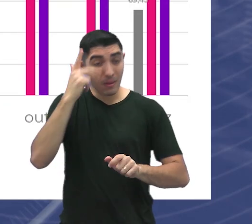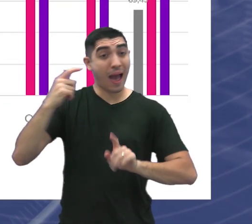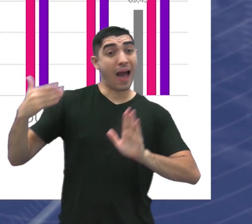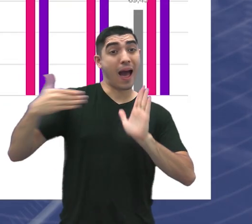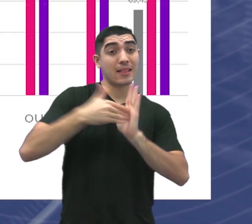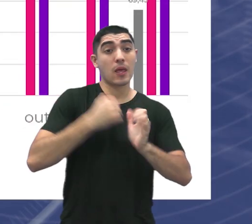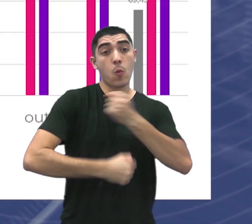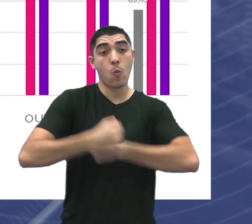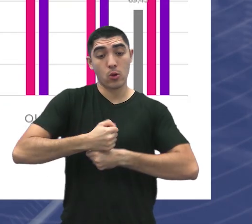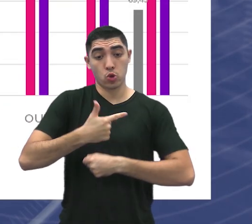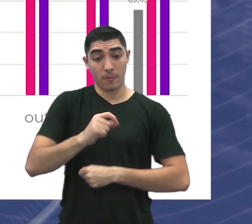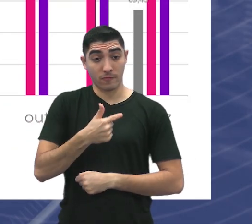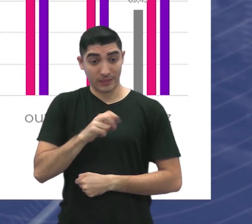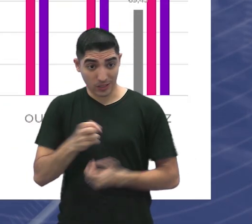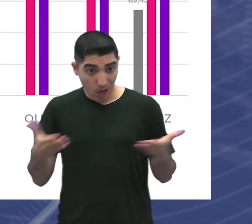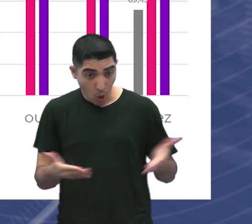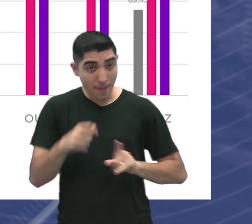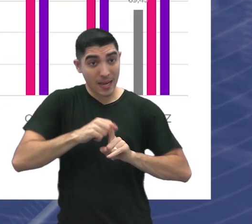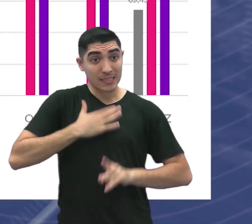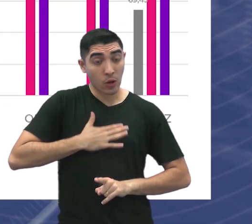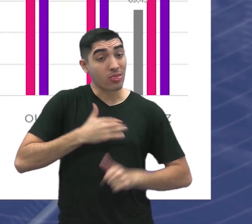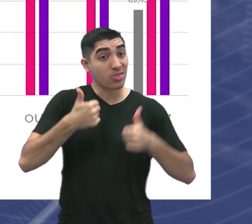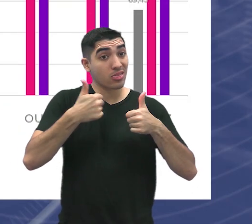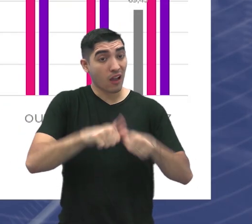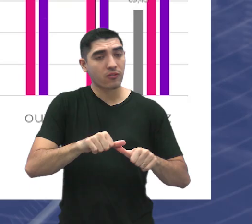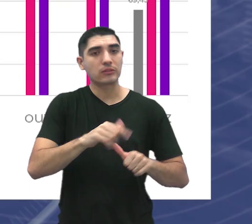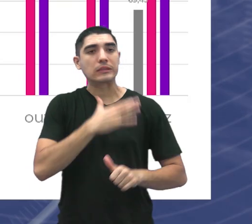de 2025, um aumento de